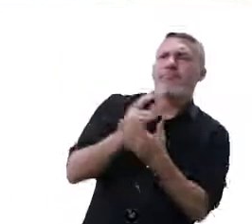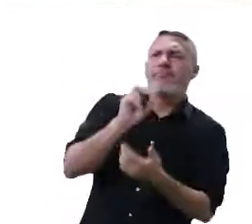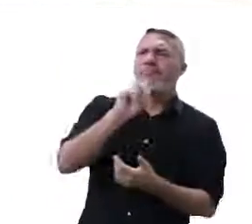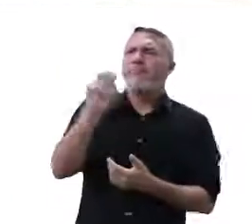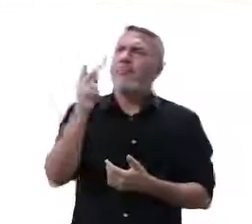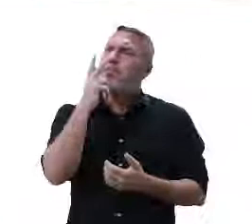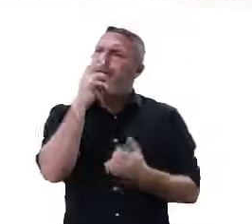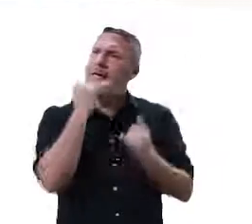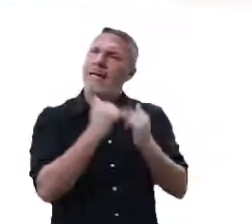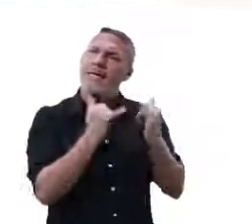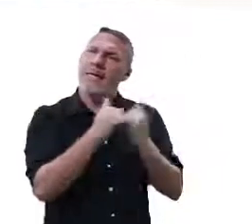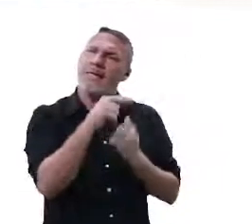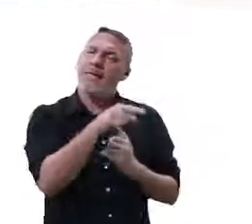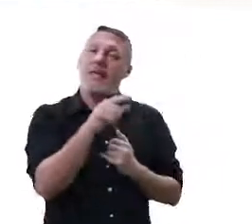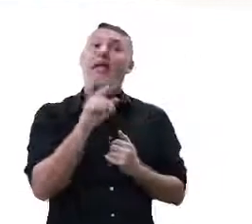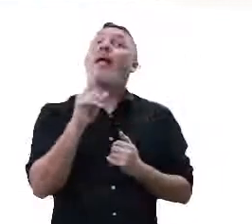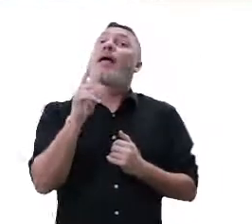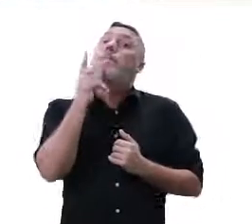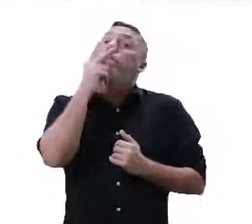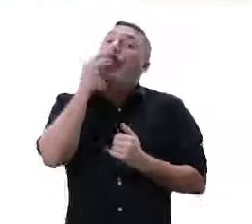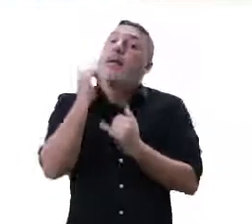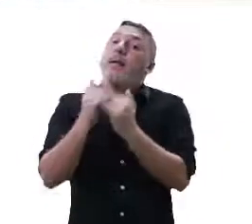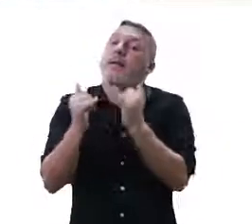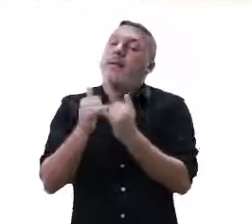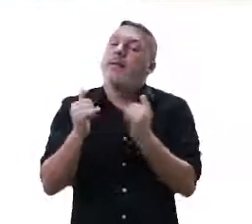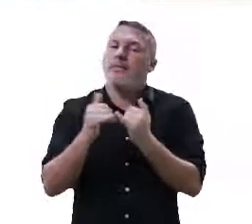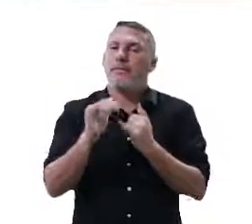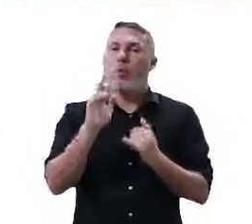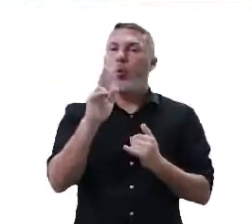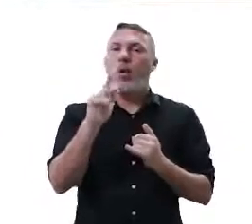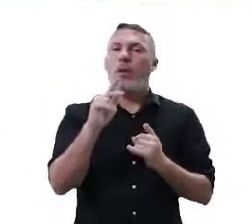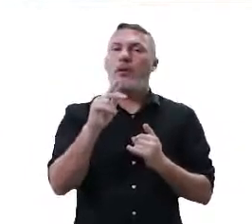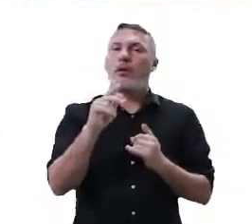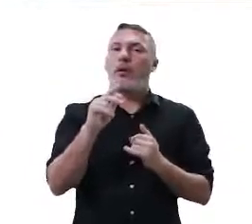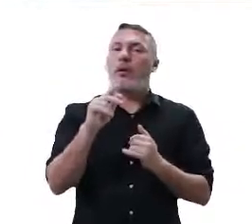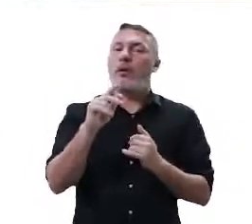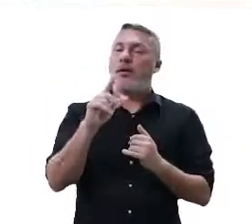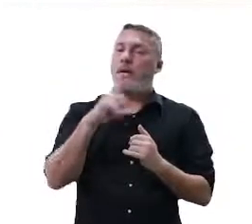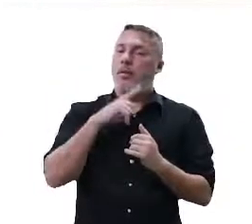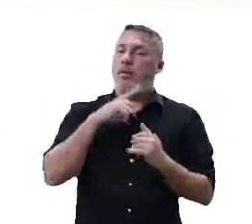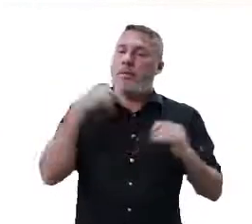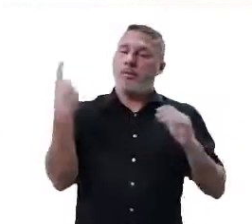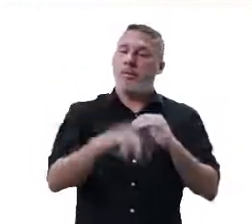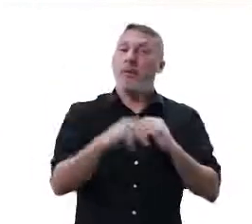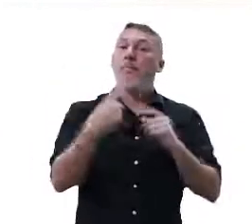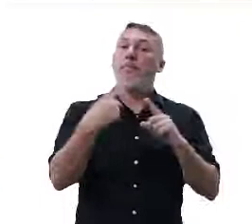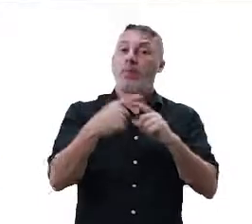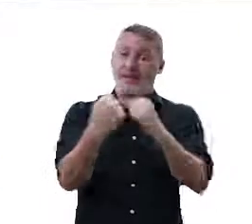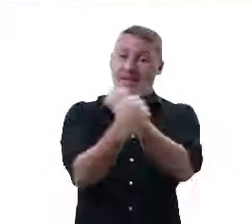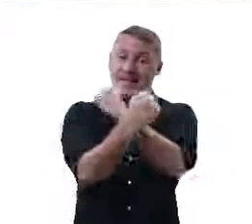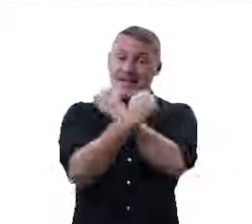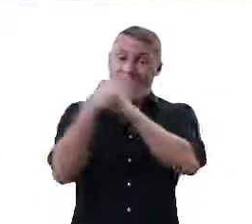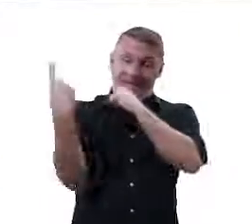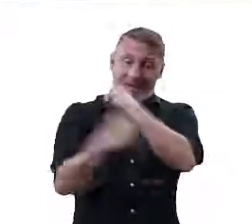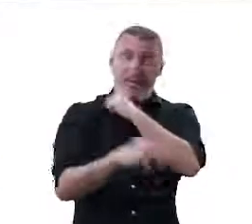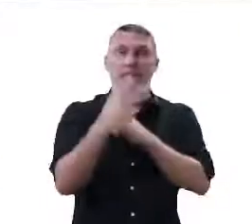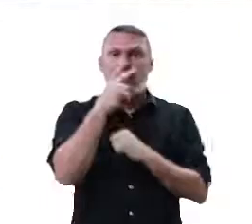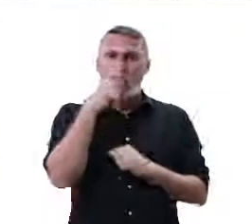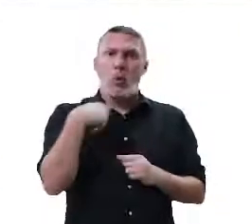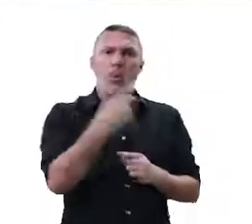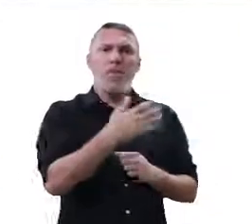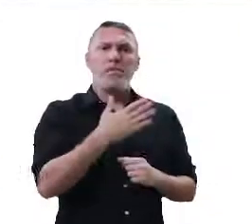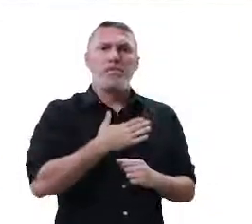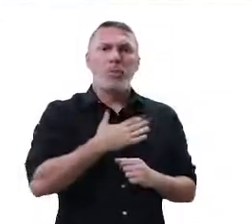é escravidão, é trabalho análogo à escravidão. O escravo é propriedade. O trabalho análogo à escravidão significa um sujeito que ele